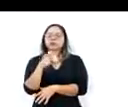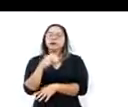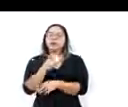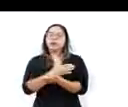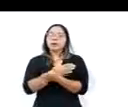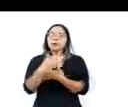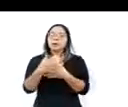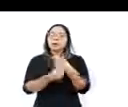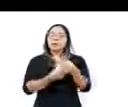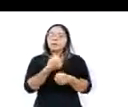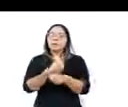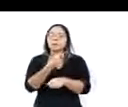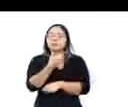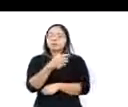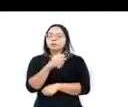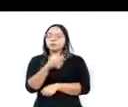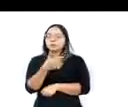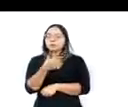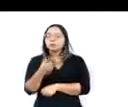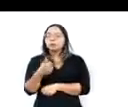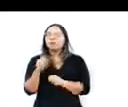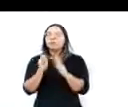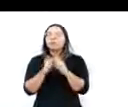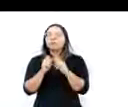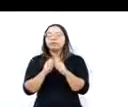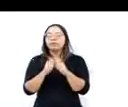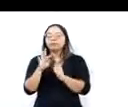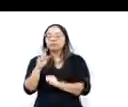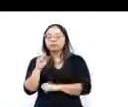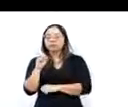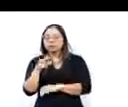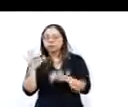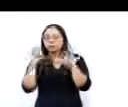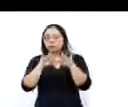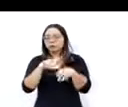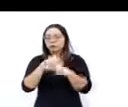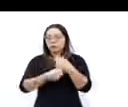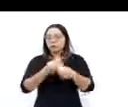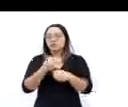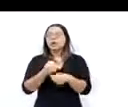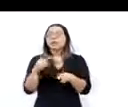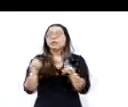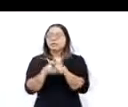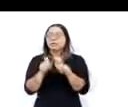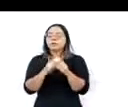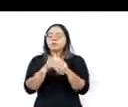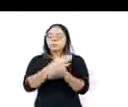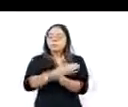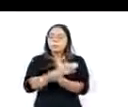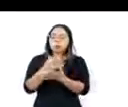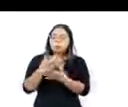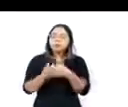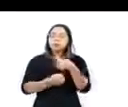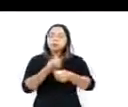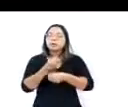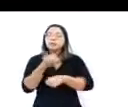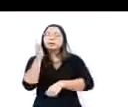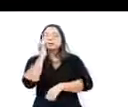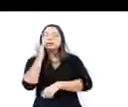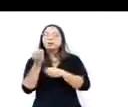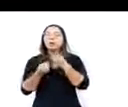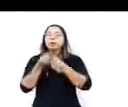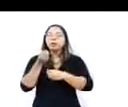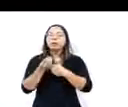no final do ano, fizemos agora novamente no início do ano, para ver como é que estava essa criança, para ele poder se matricular